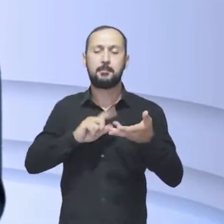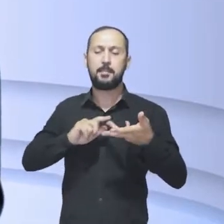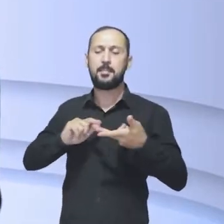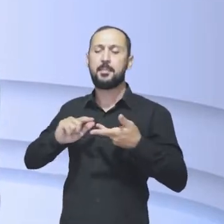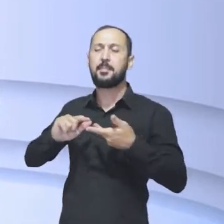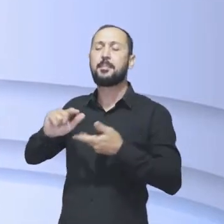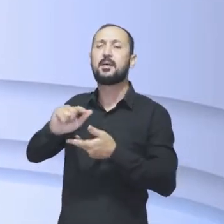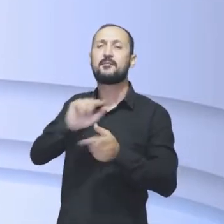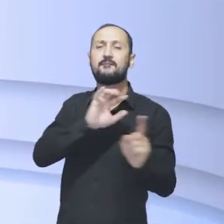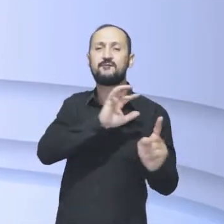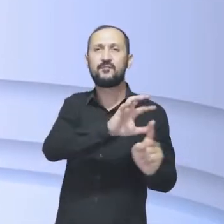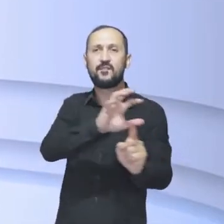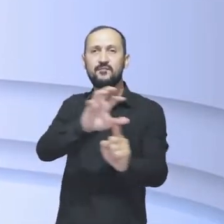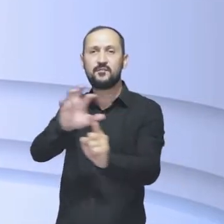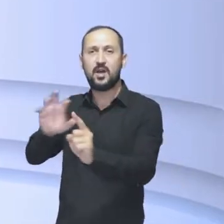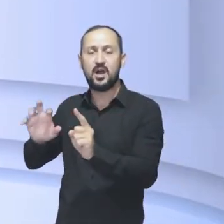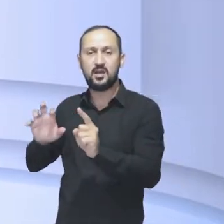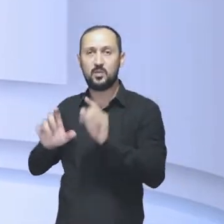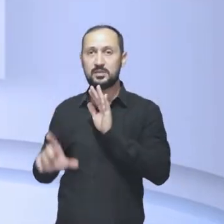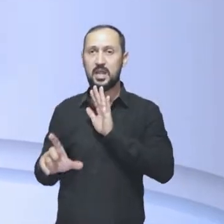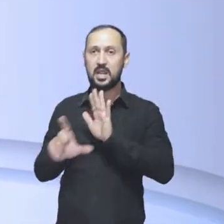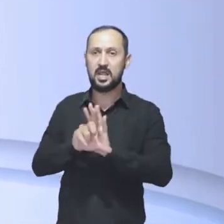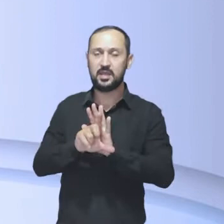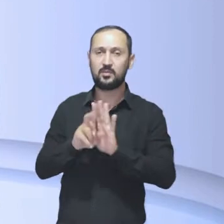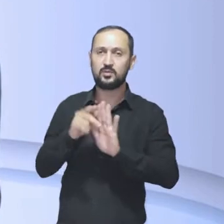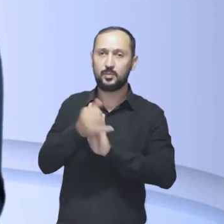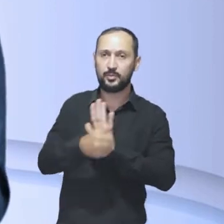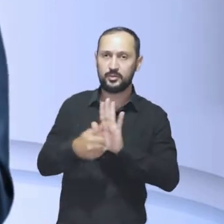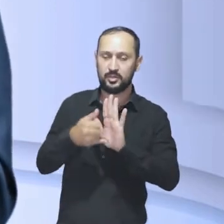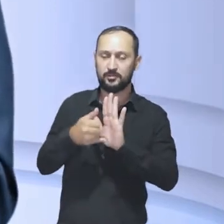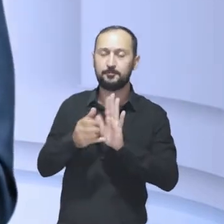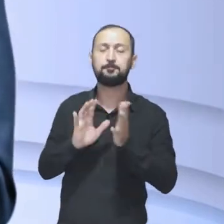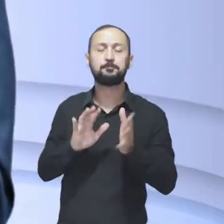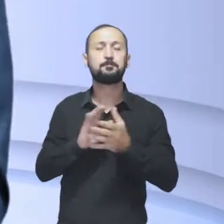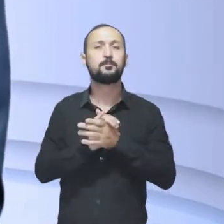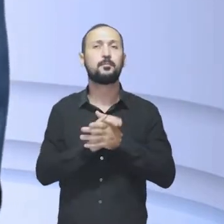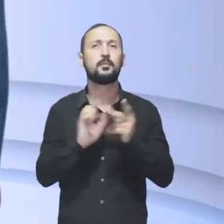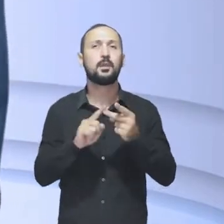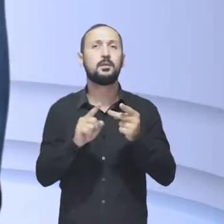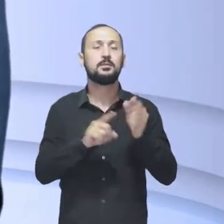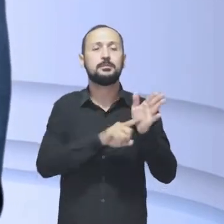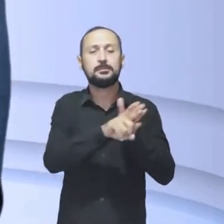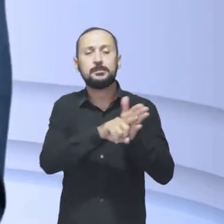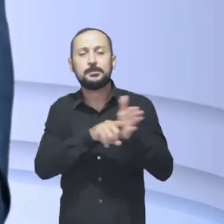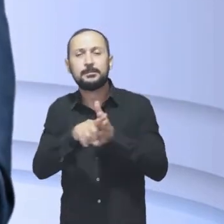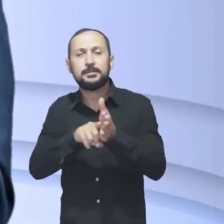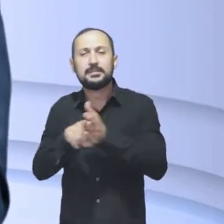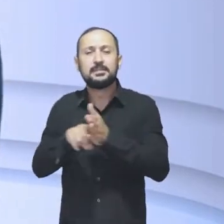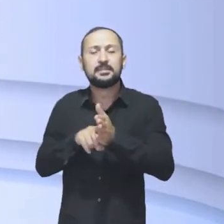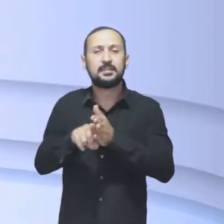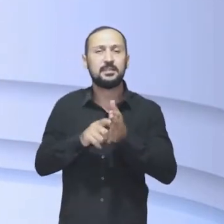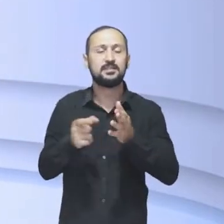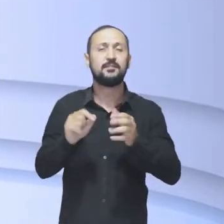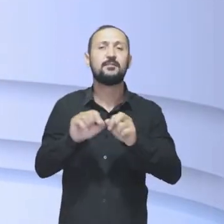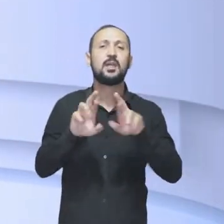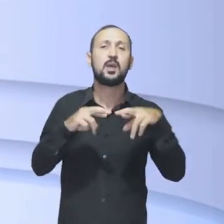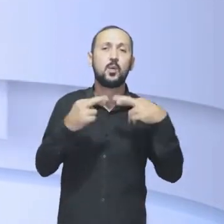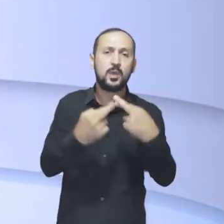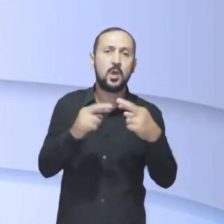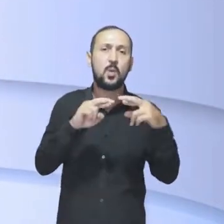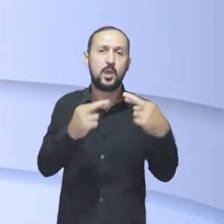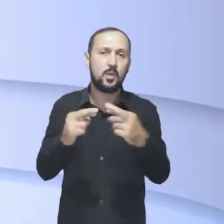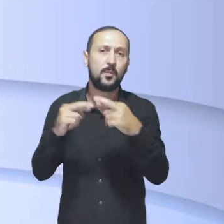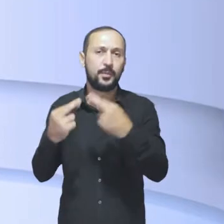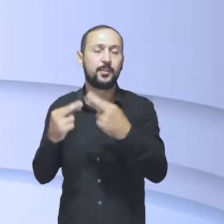de lei, os consulta, envolve em várias reuniões, de maneira a preparar um texto com a melhor qualidade possível,